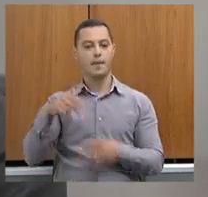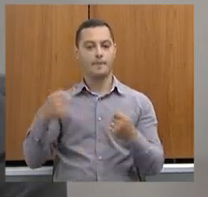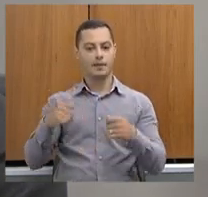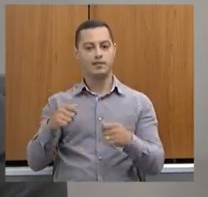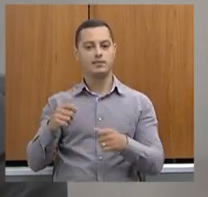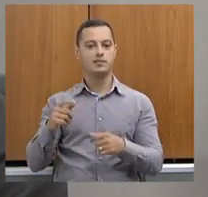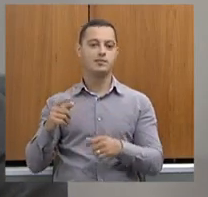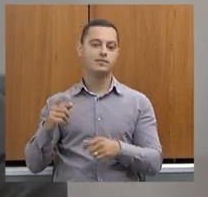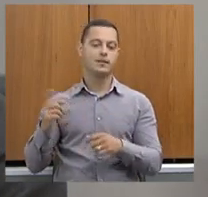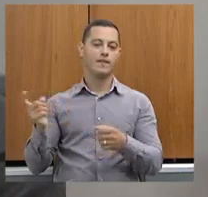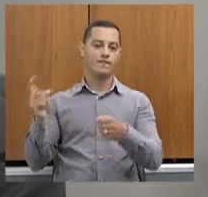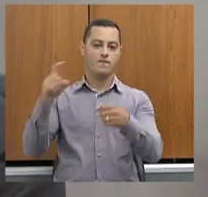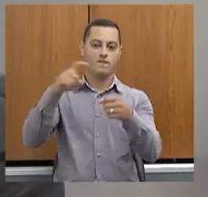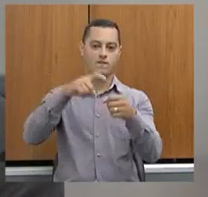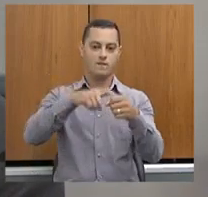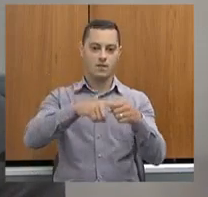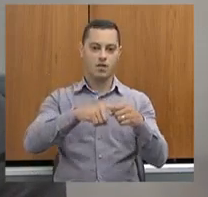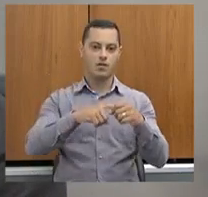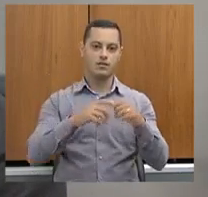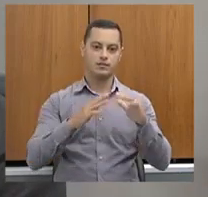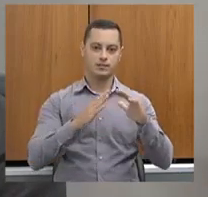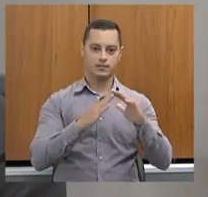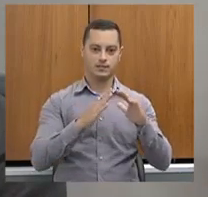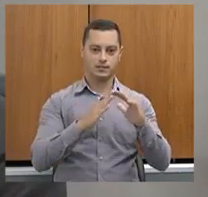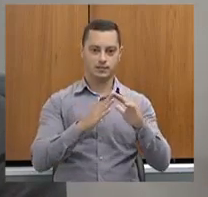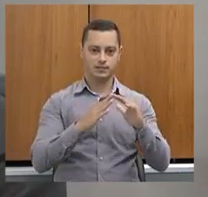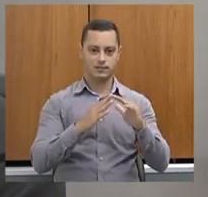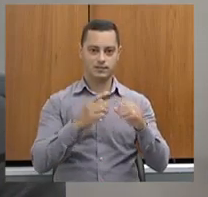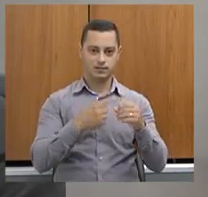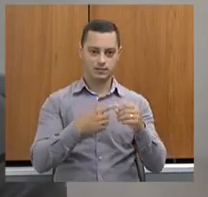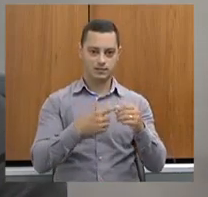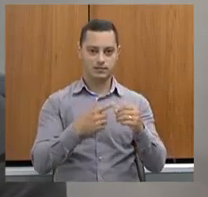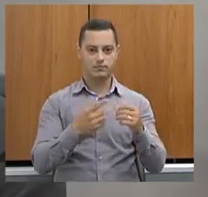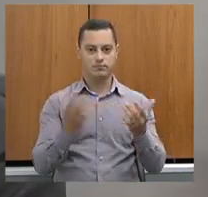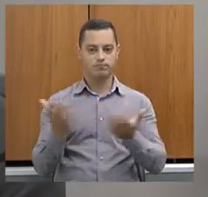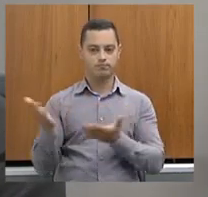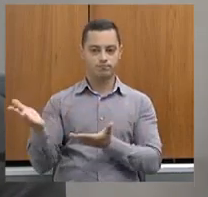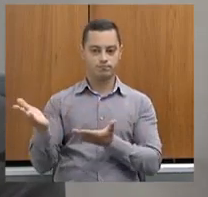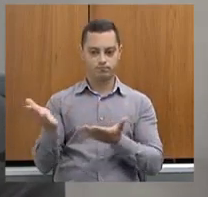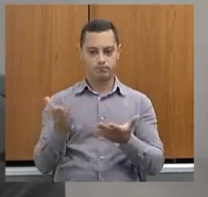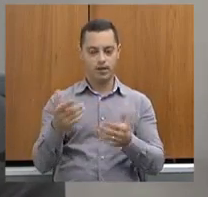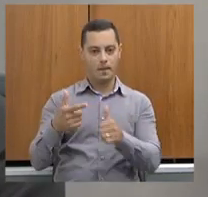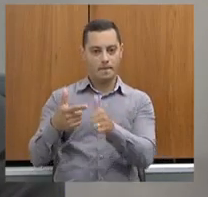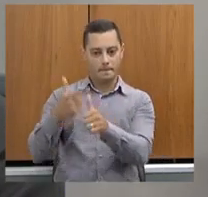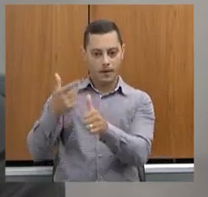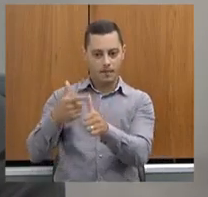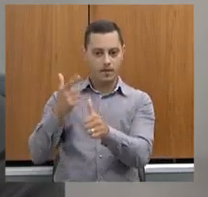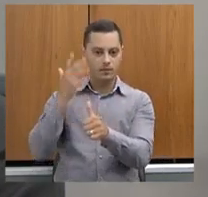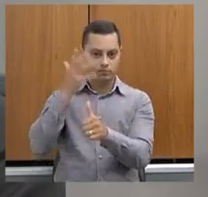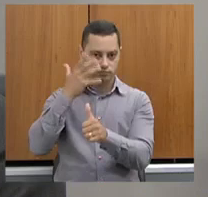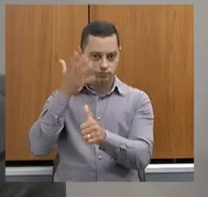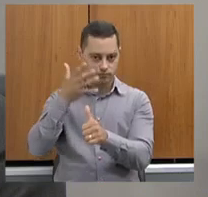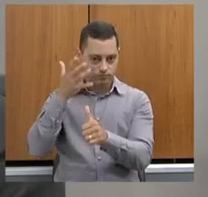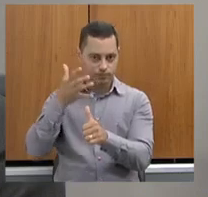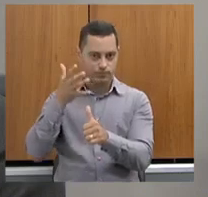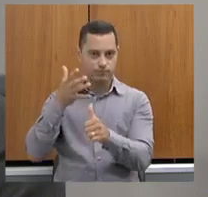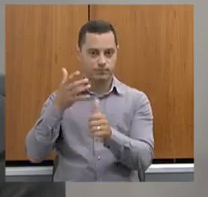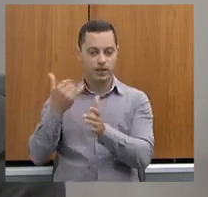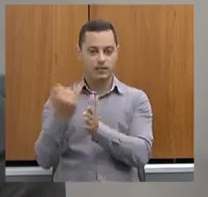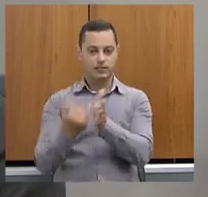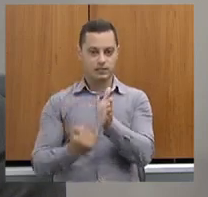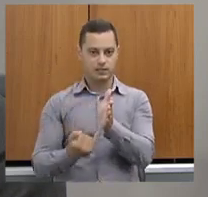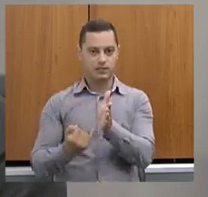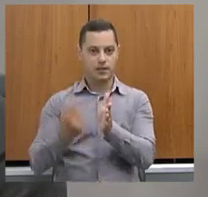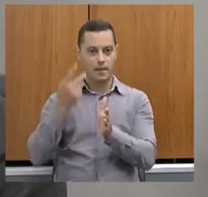longínqua cidade de Araçuaí presidência passa a palavra para que ele seja o primeiro orador escrito para as suas